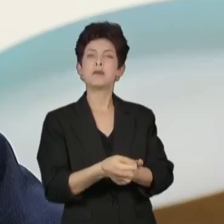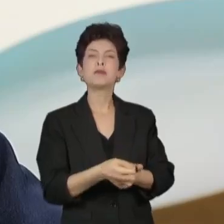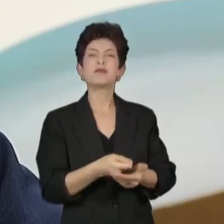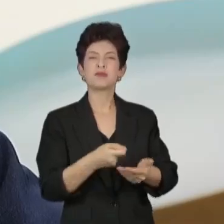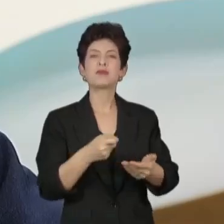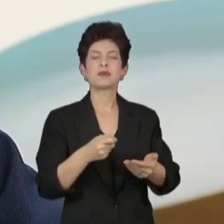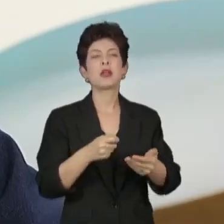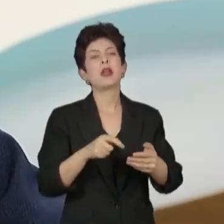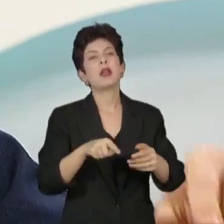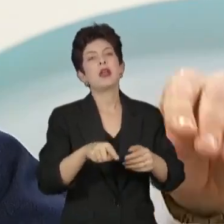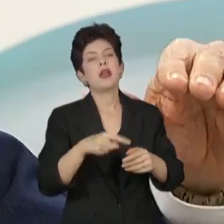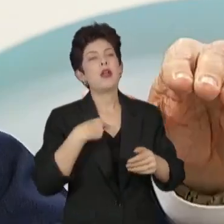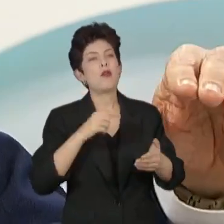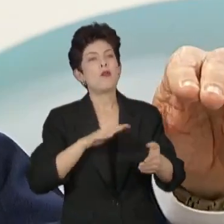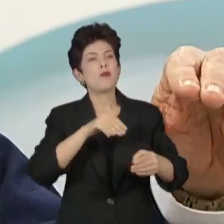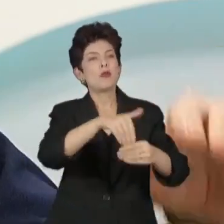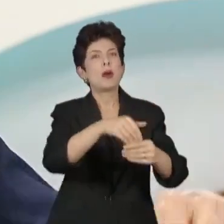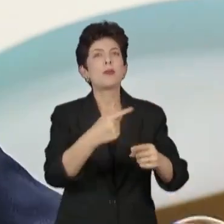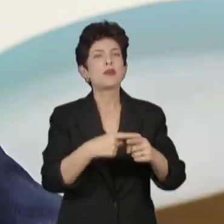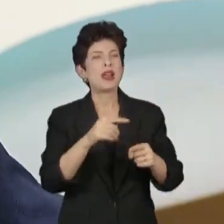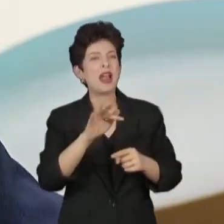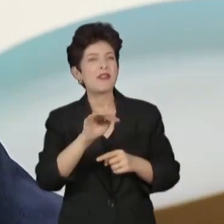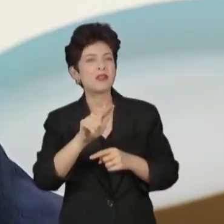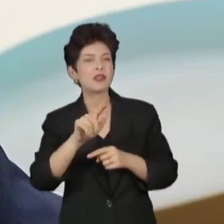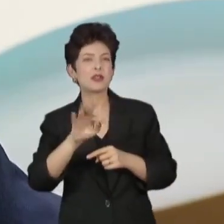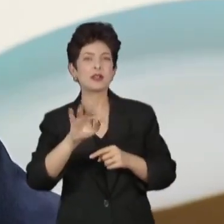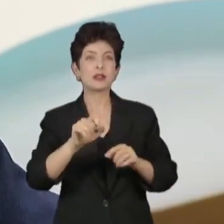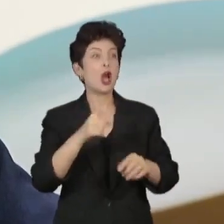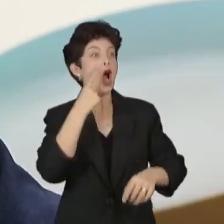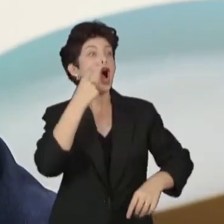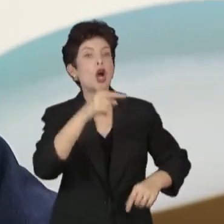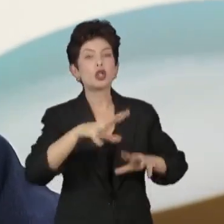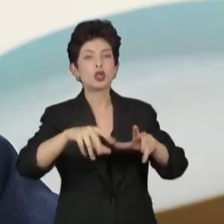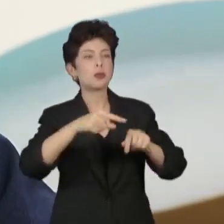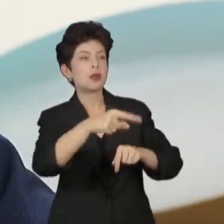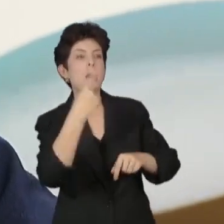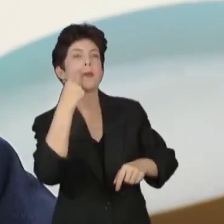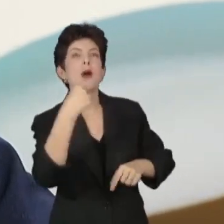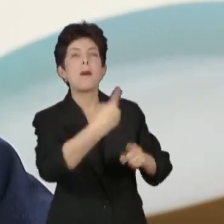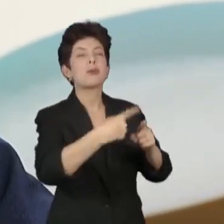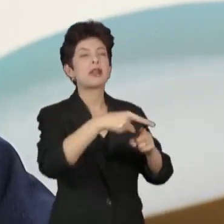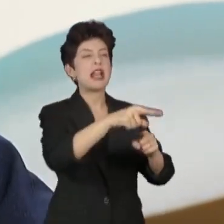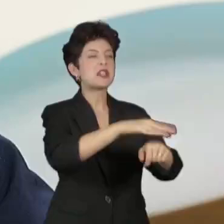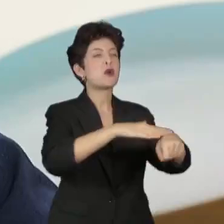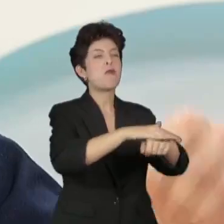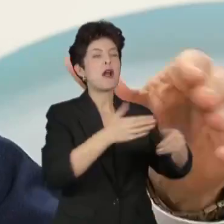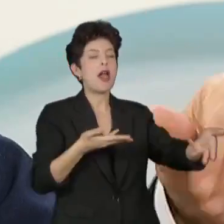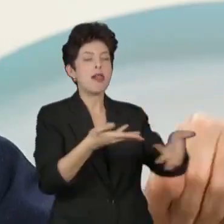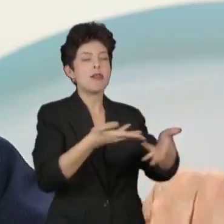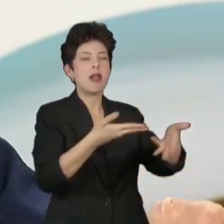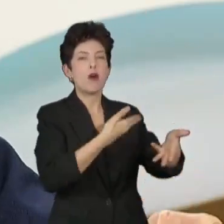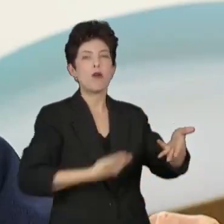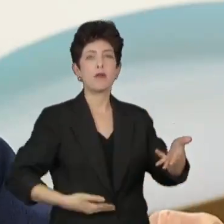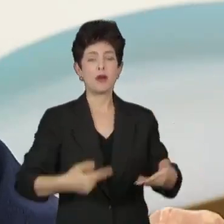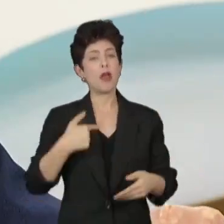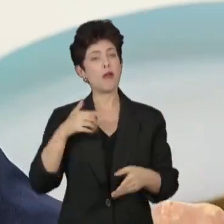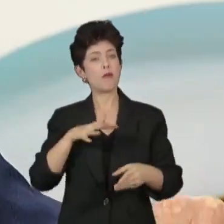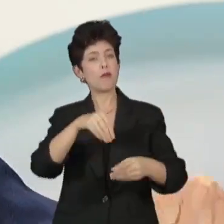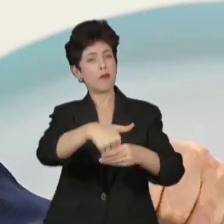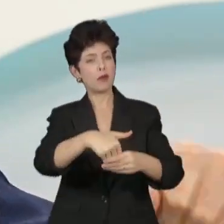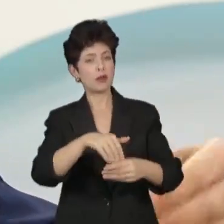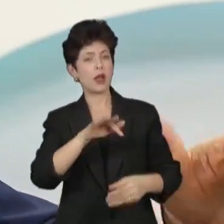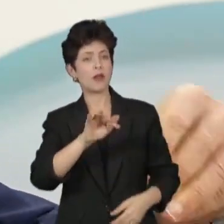eu votei por reajustar o FGTS. Aí todo mundo diz, olha, é porque eles conversam com o governo. Depois eu votei